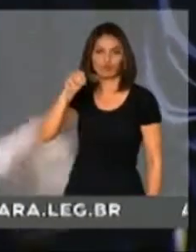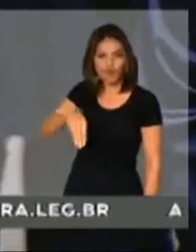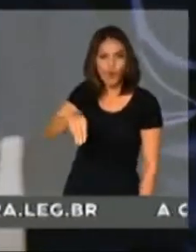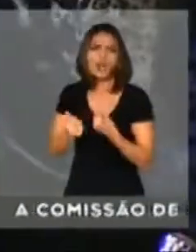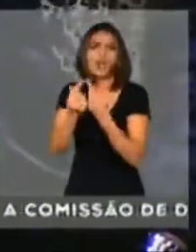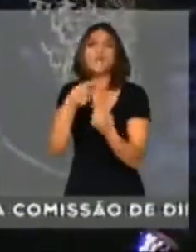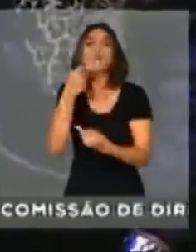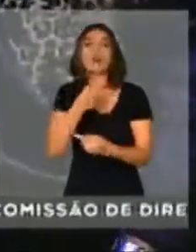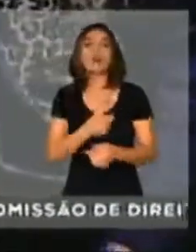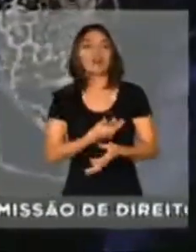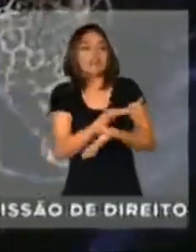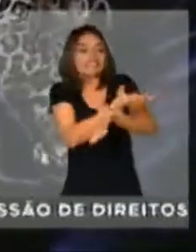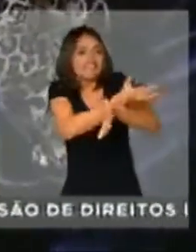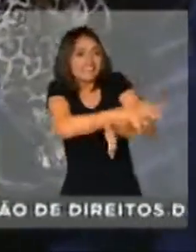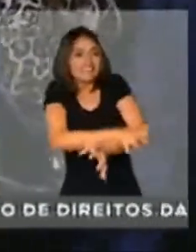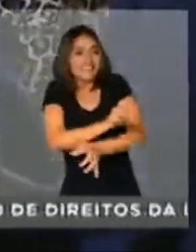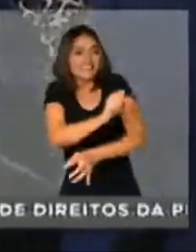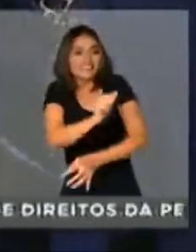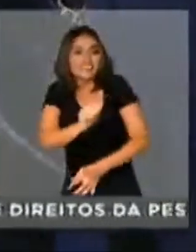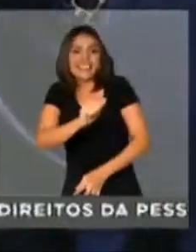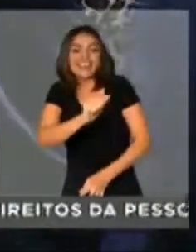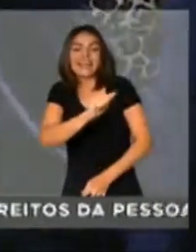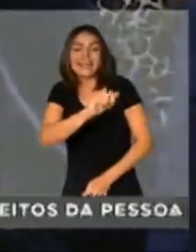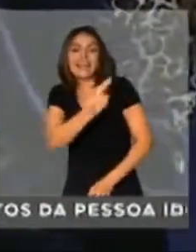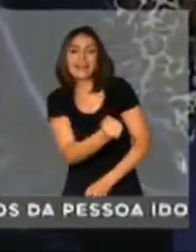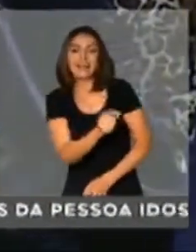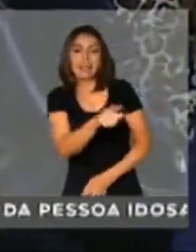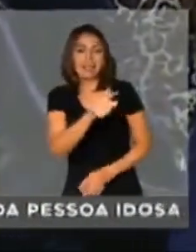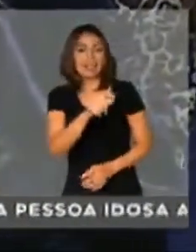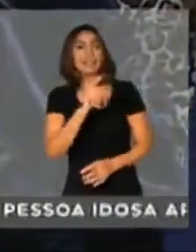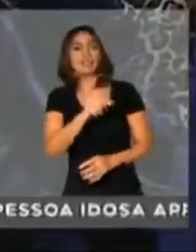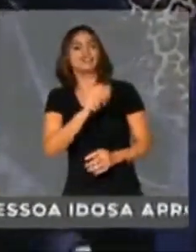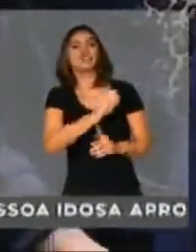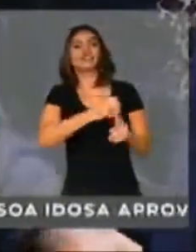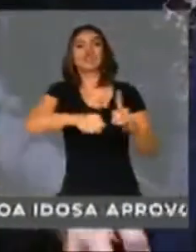se você der o deserto do Saara para um socialista administrar, em 5 anos faltará areia.